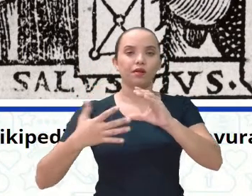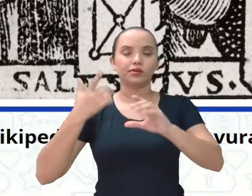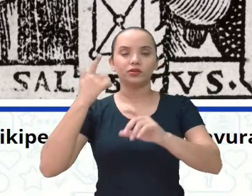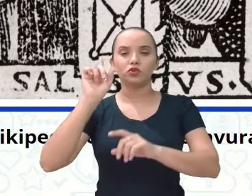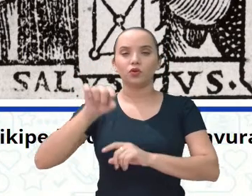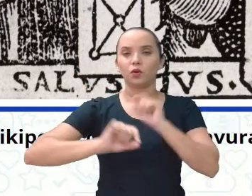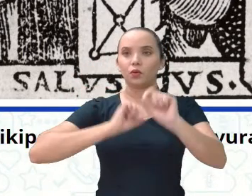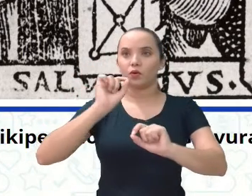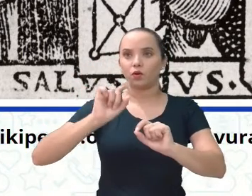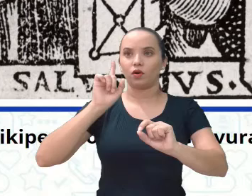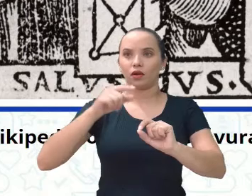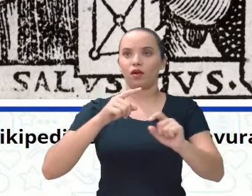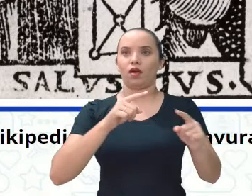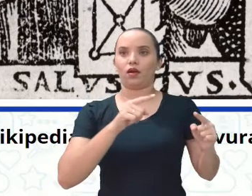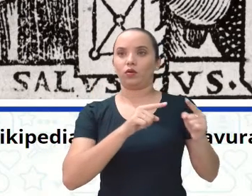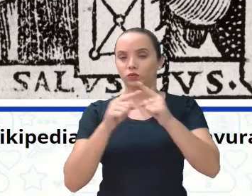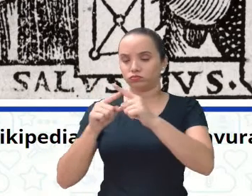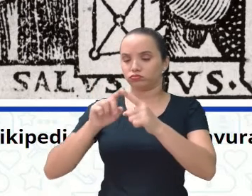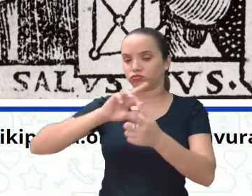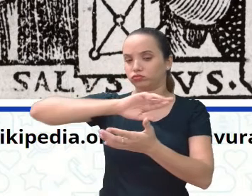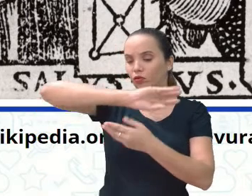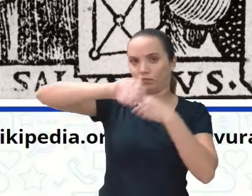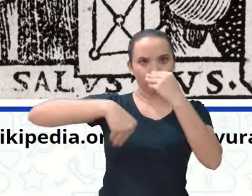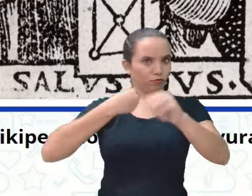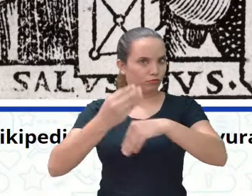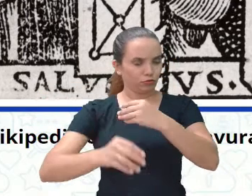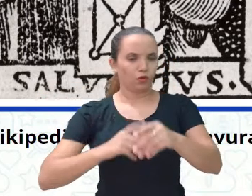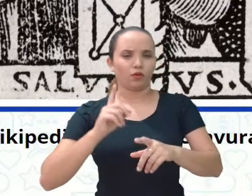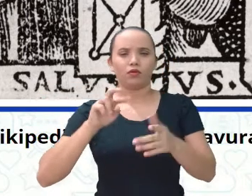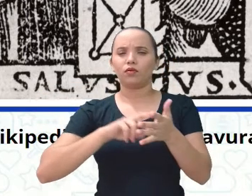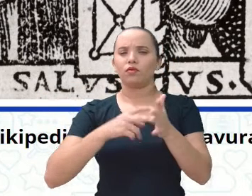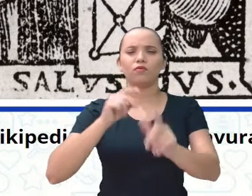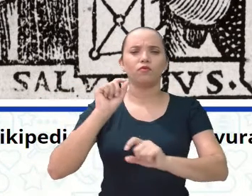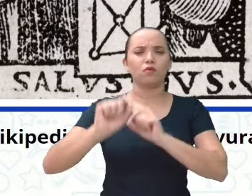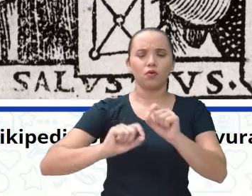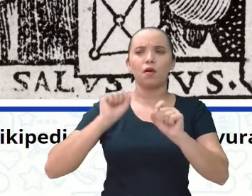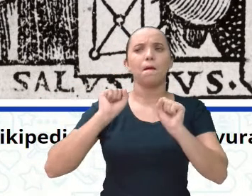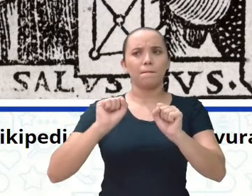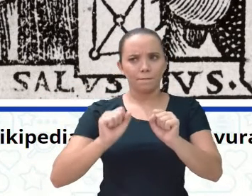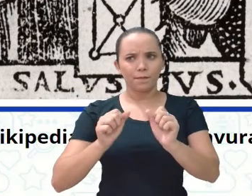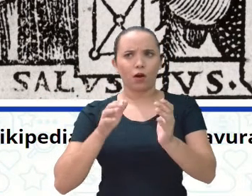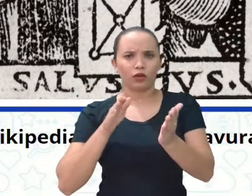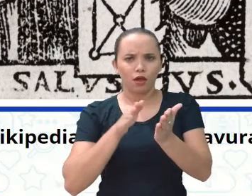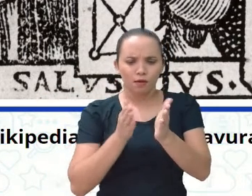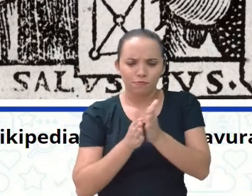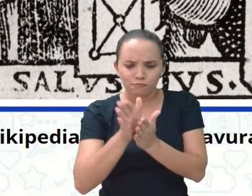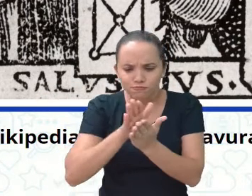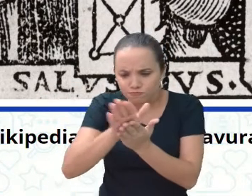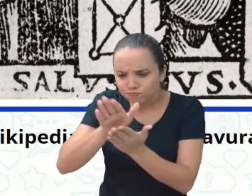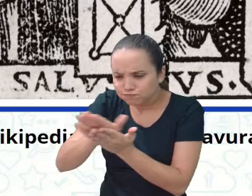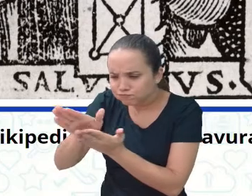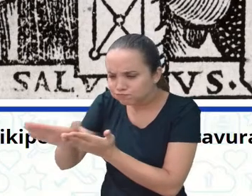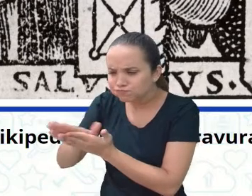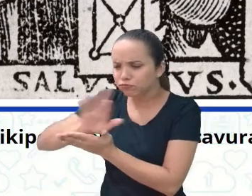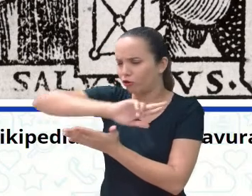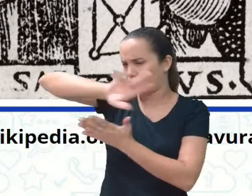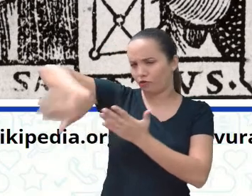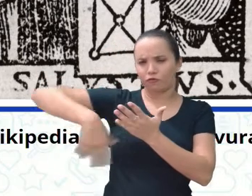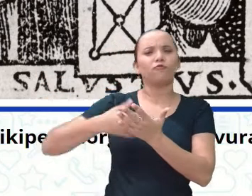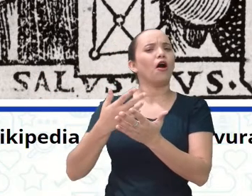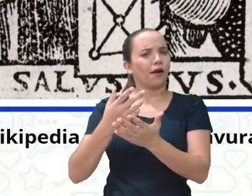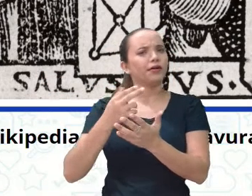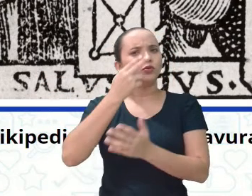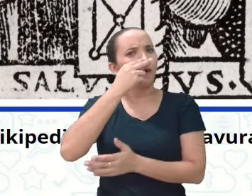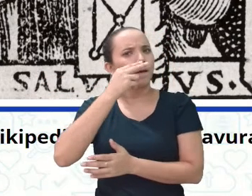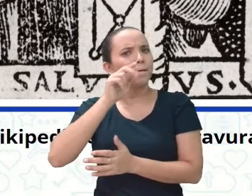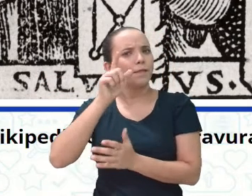é o modo múltiplo. Ou seja, é possível tirar várias cópias de um mesmo desenho. Além disso, a